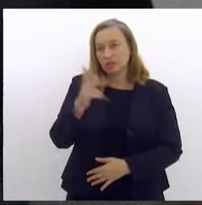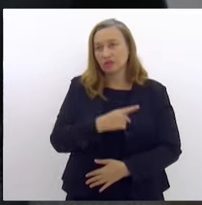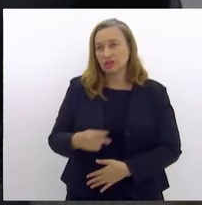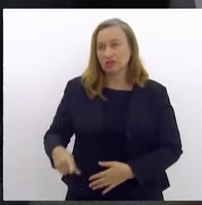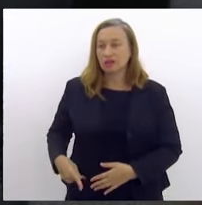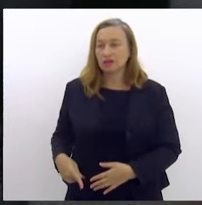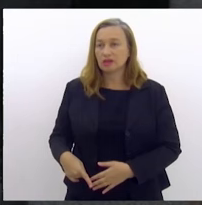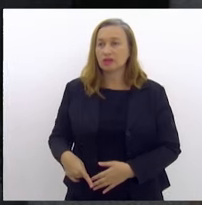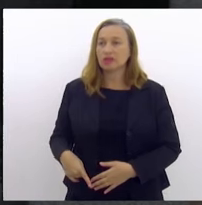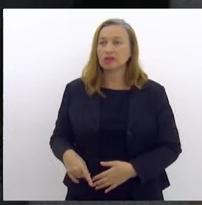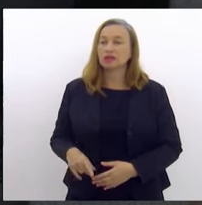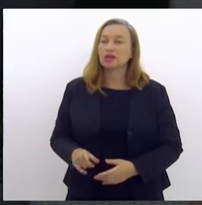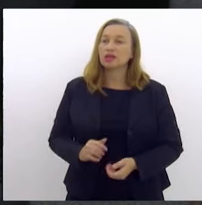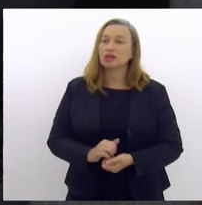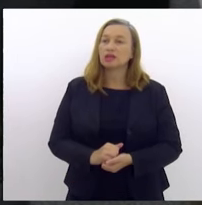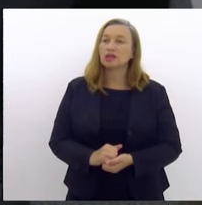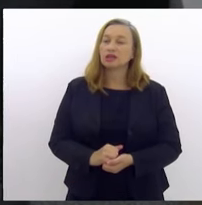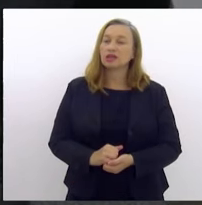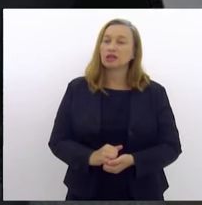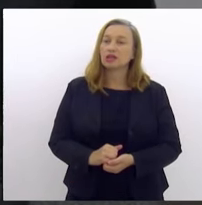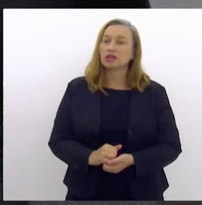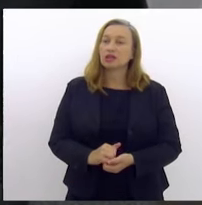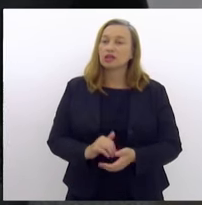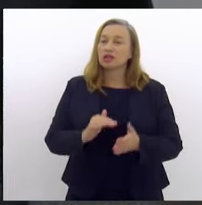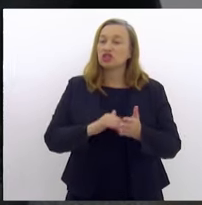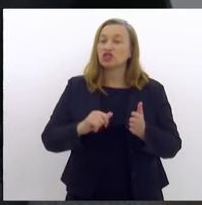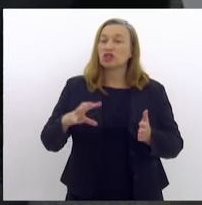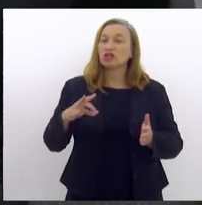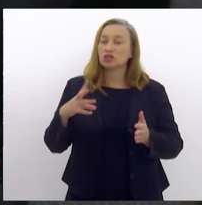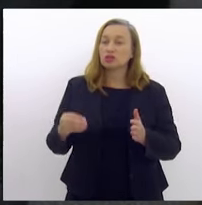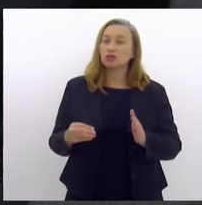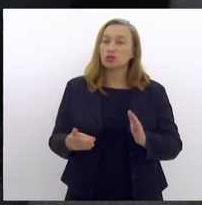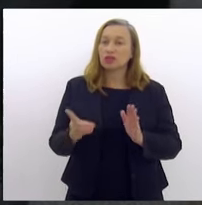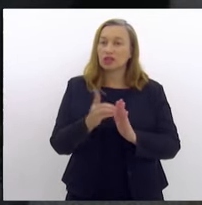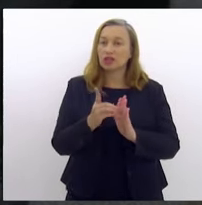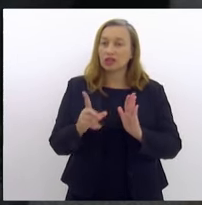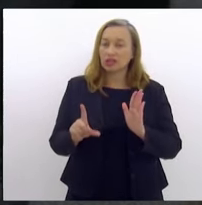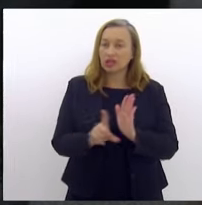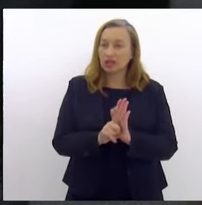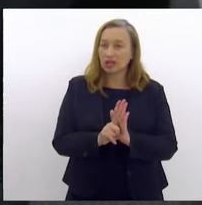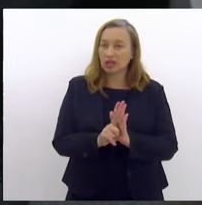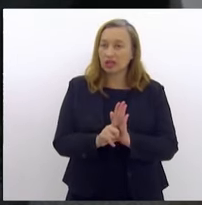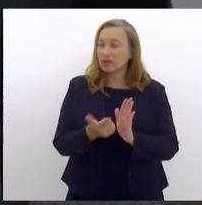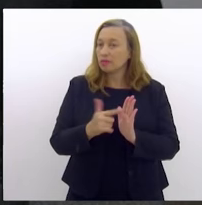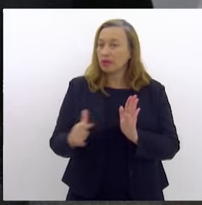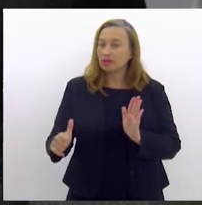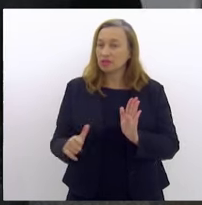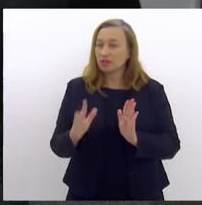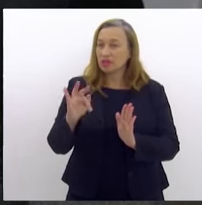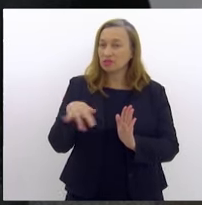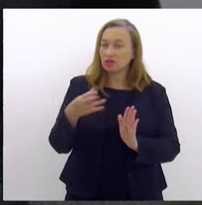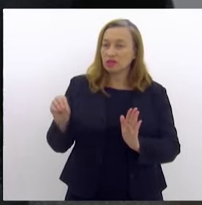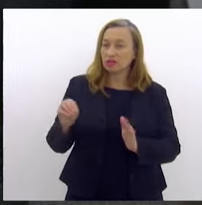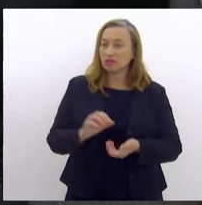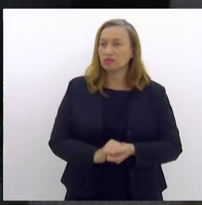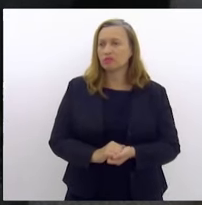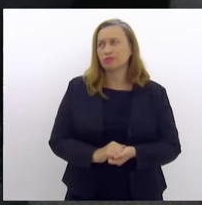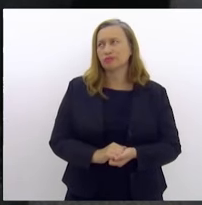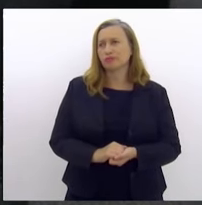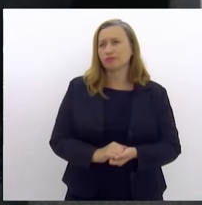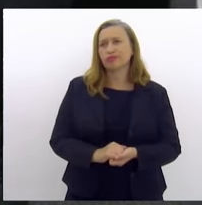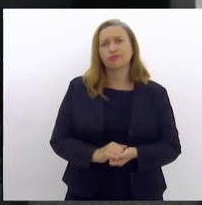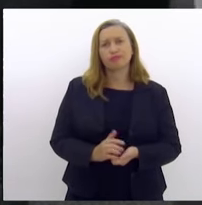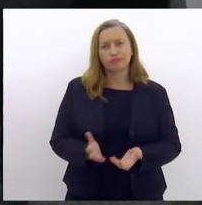e revogasse todos os decretos-leis da fusão para não ter mais fusão. Isso